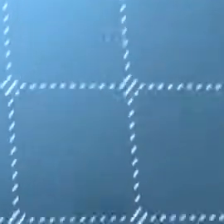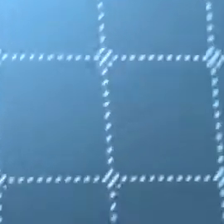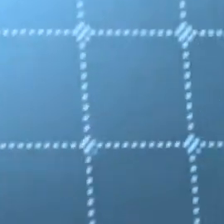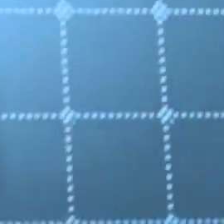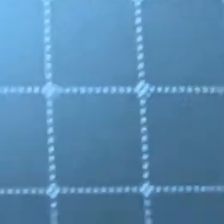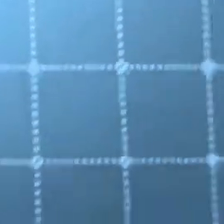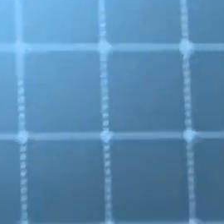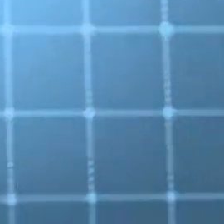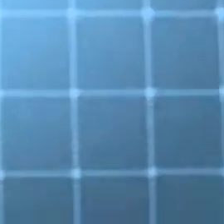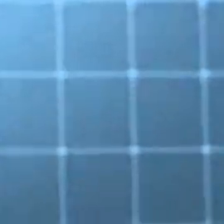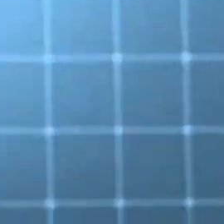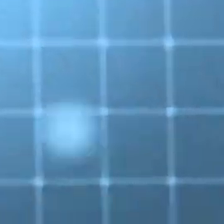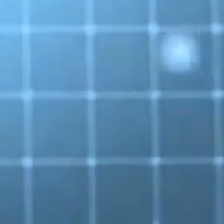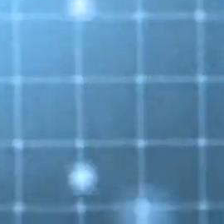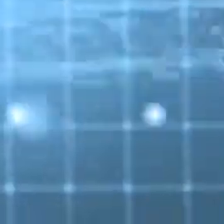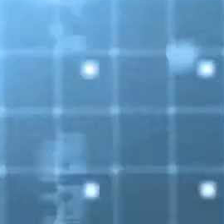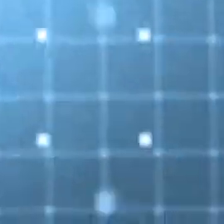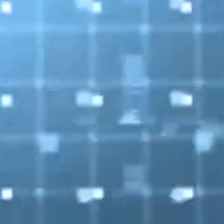Música